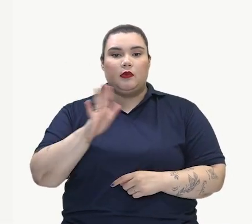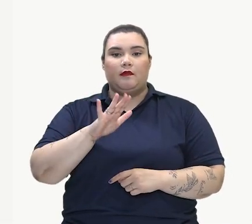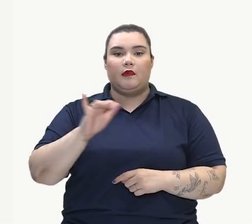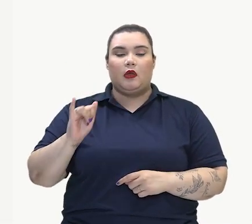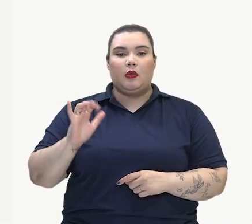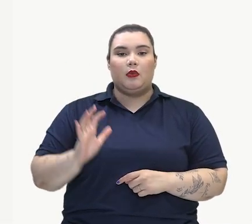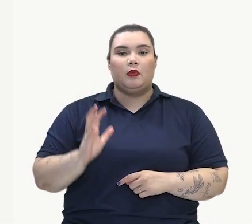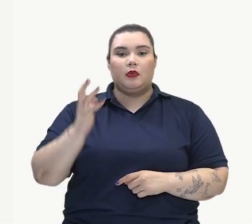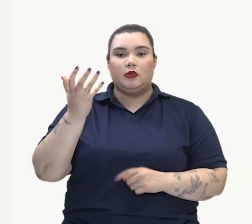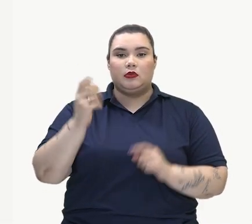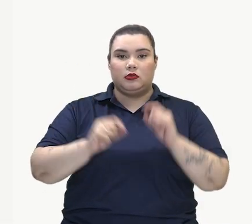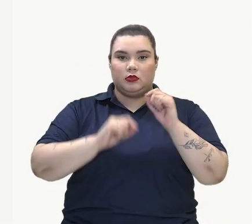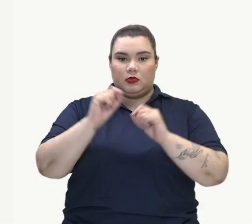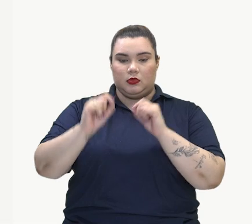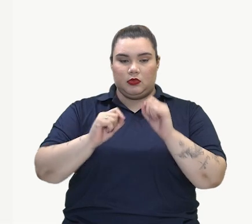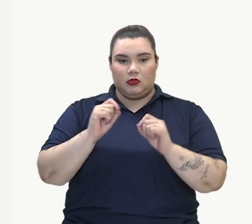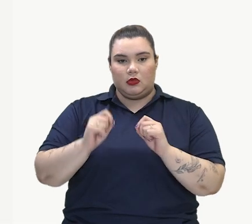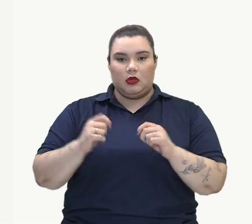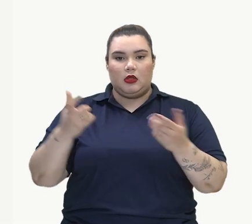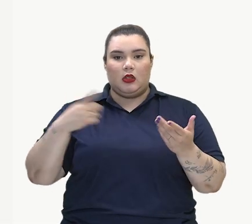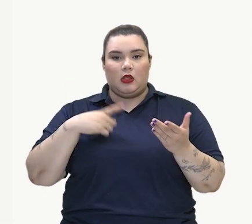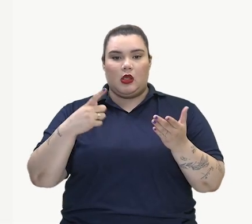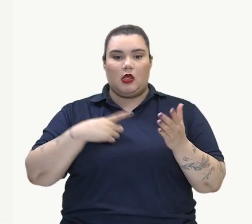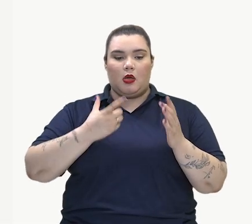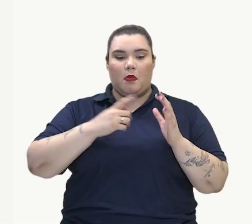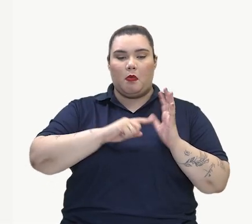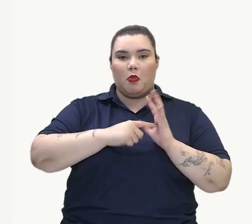maquinário, tratores, queimadas